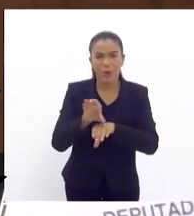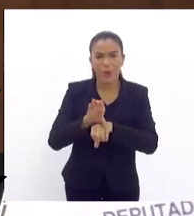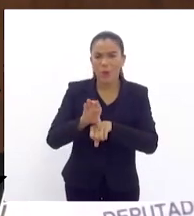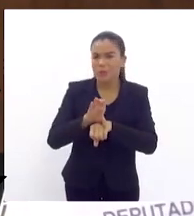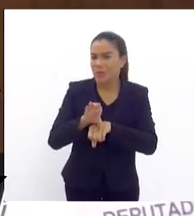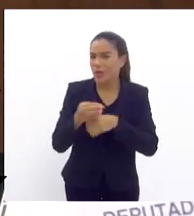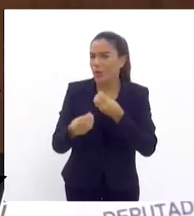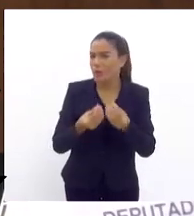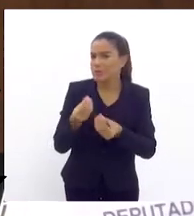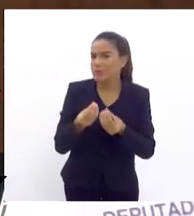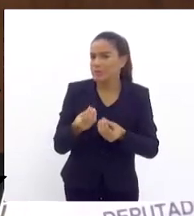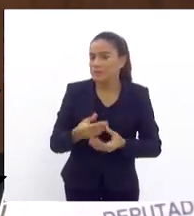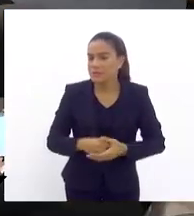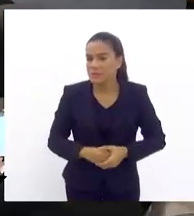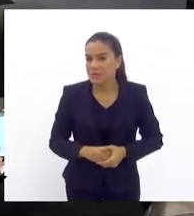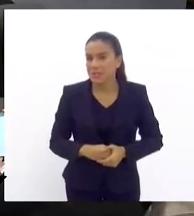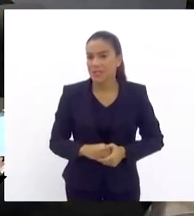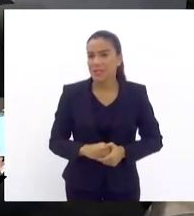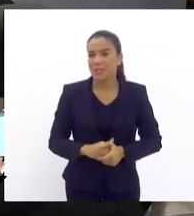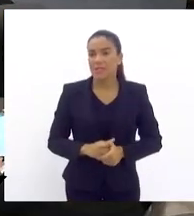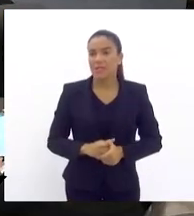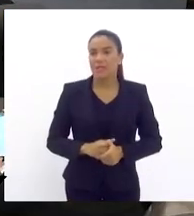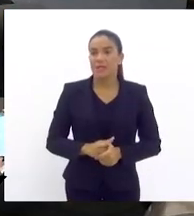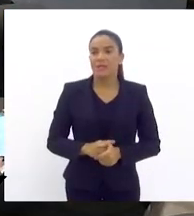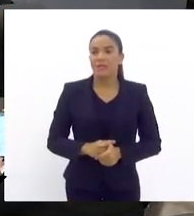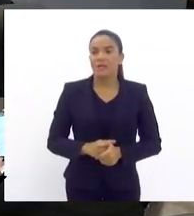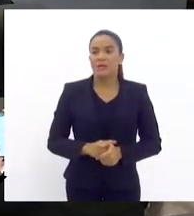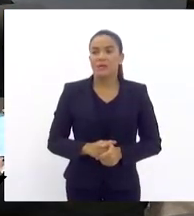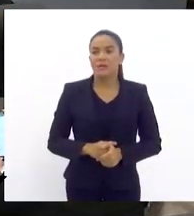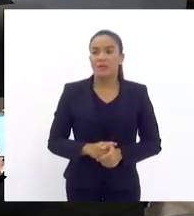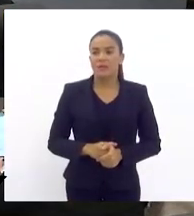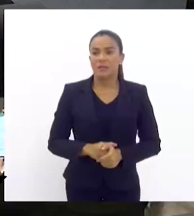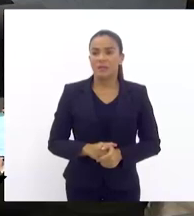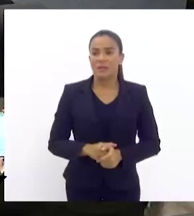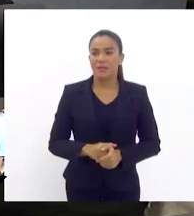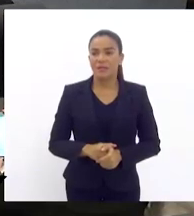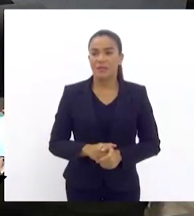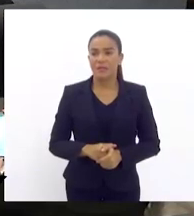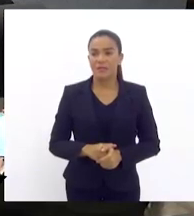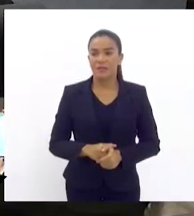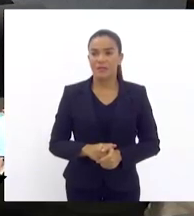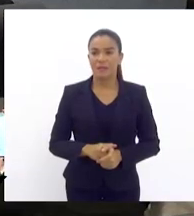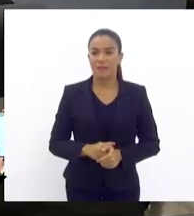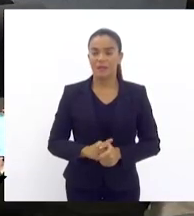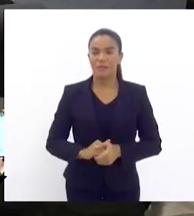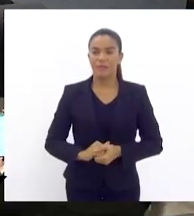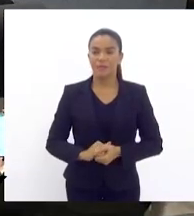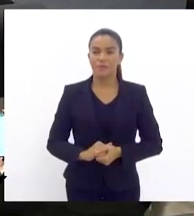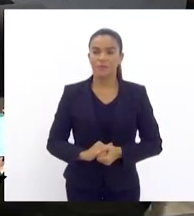assim? O Léo Vieira foi citado e está com a palavra. Léo, por favor, deputado.